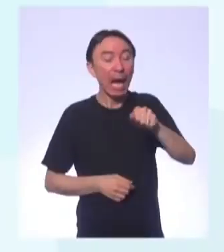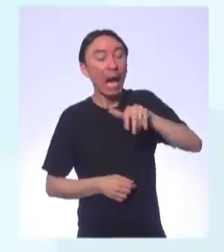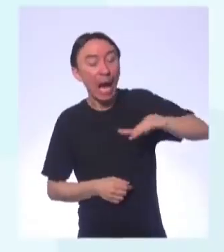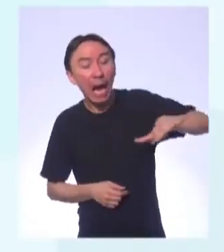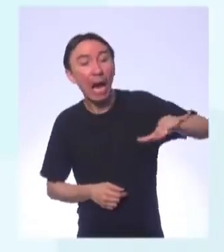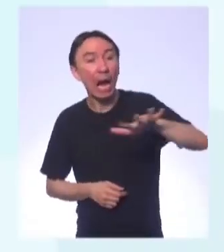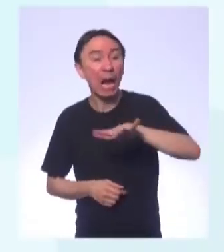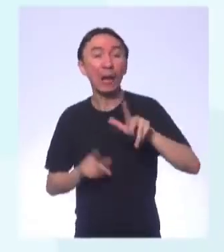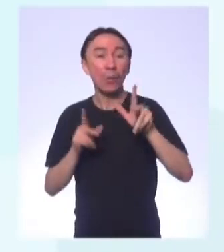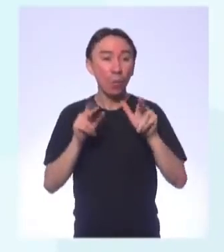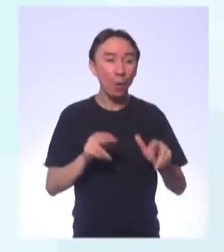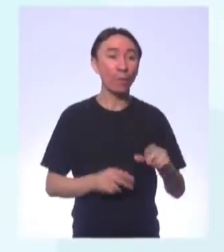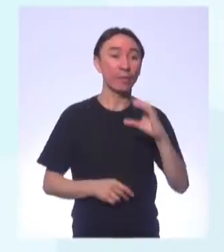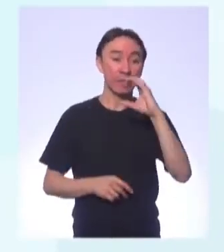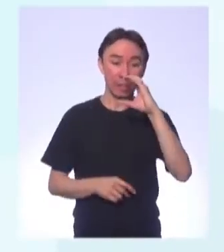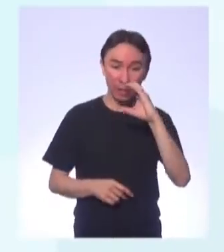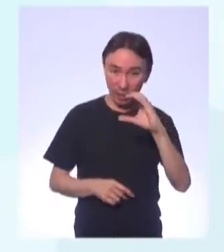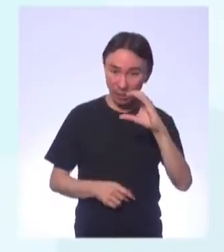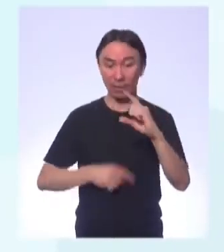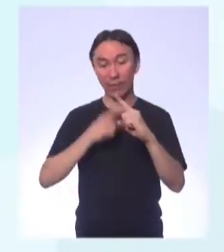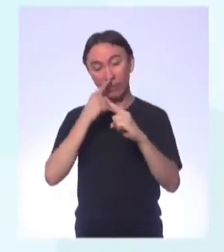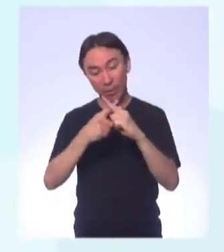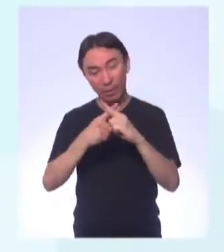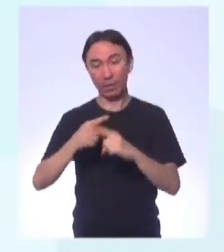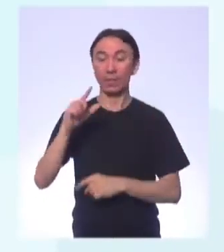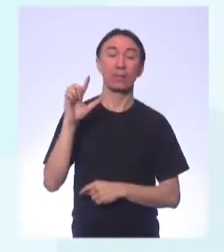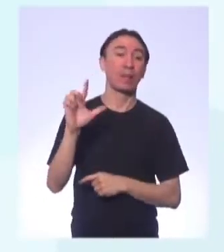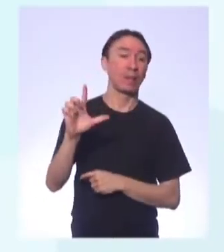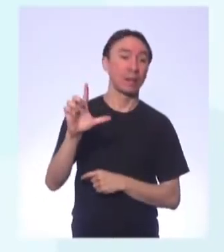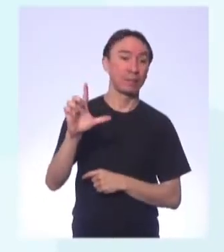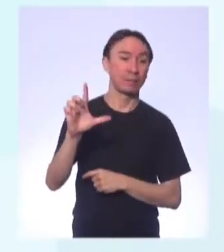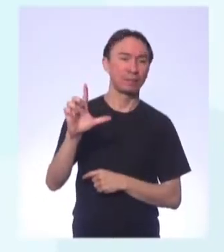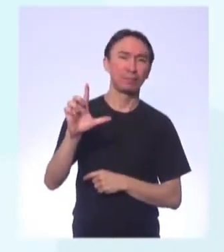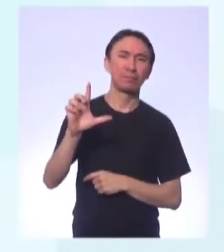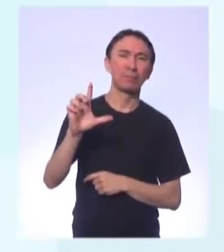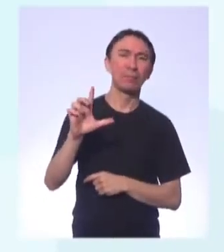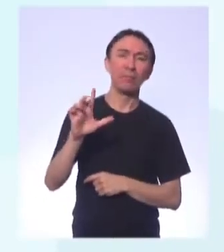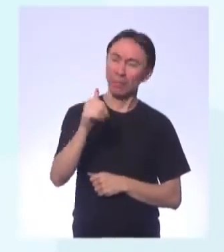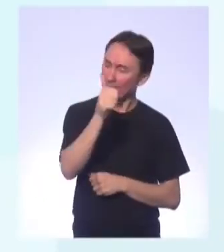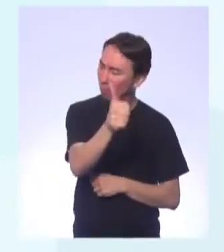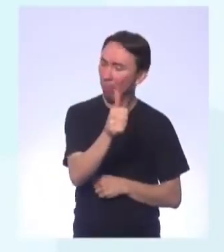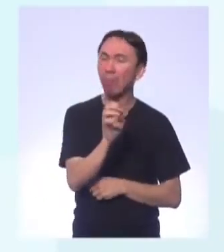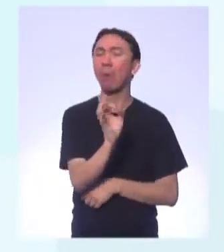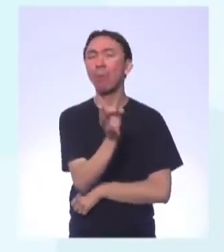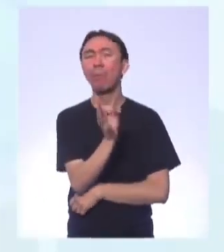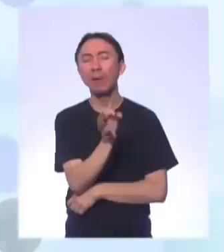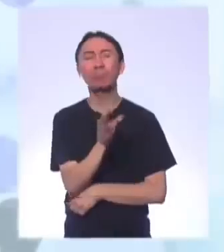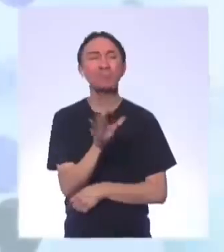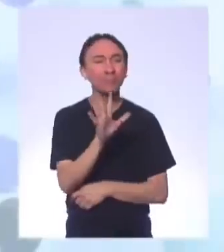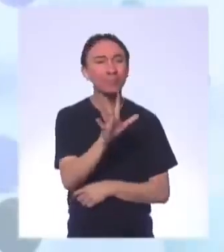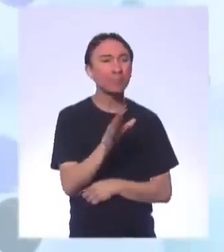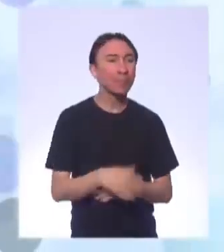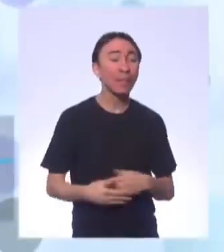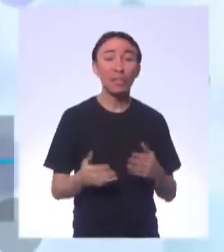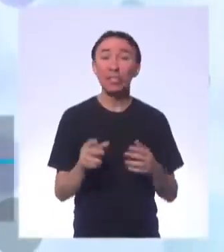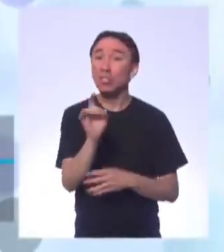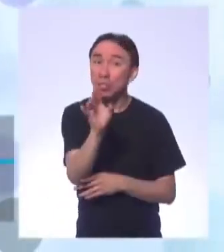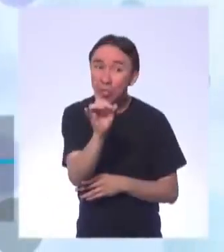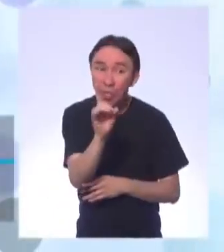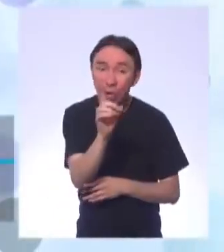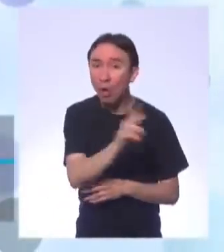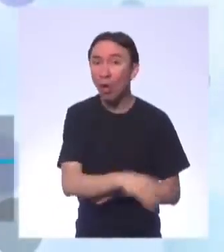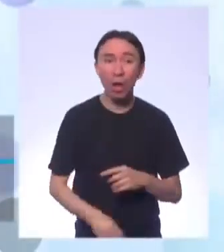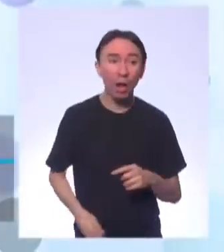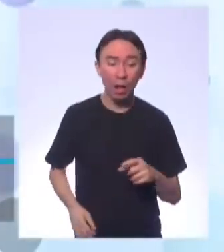me explica a largura beleza eu quero simplificar isso eu vou colocar as primeiras iniciais de cada